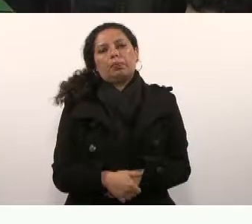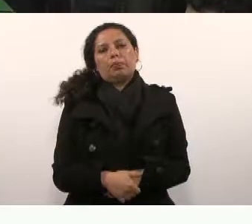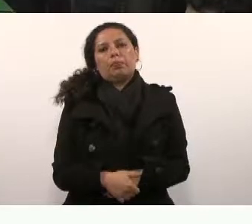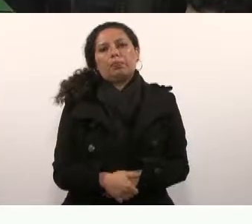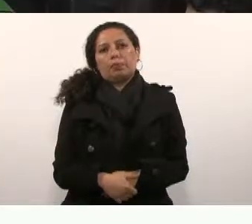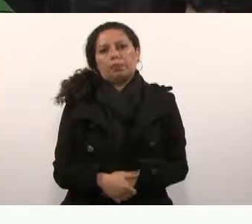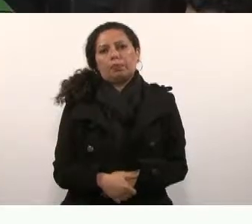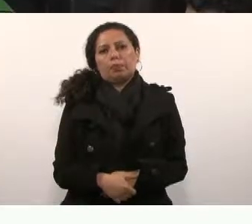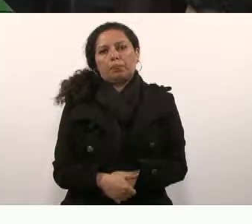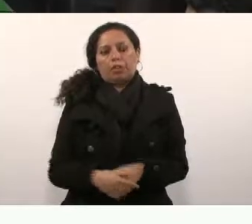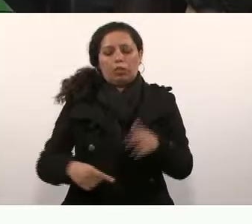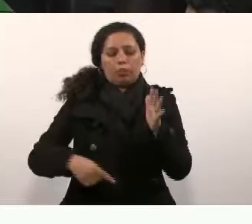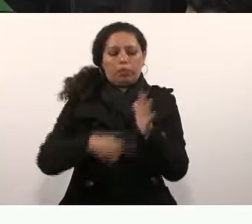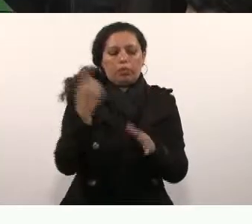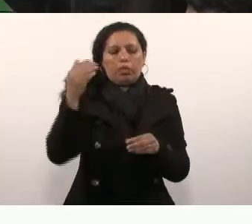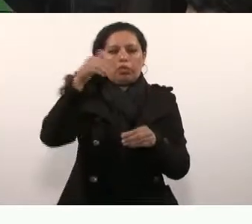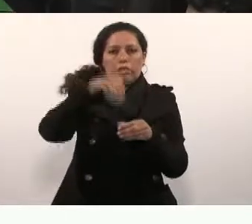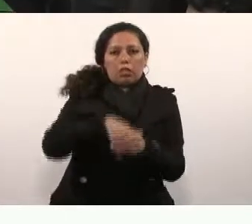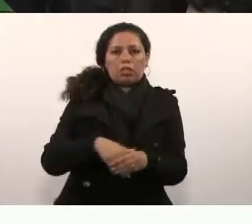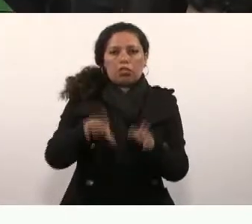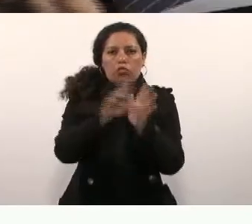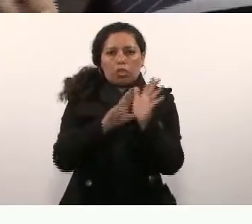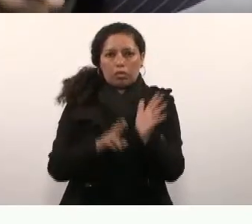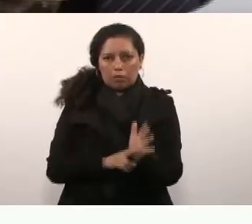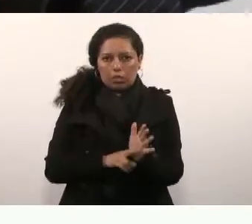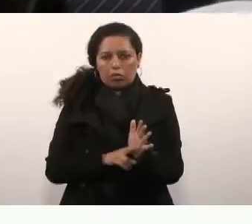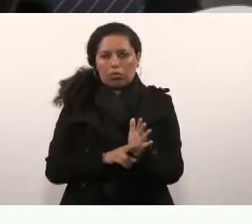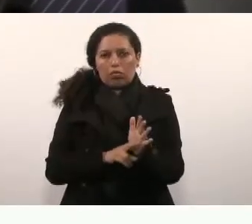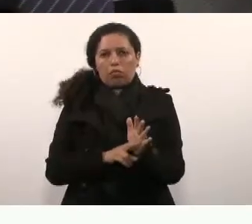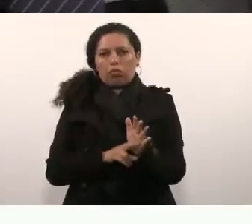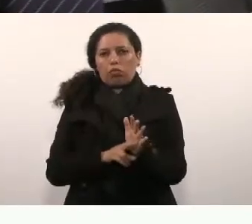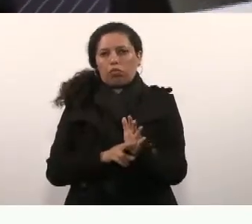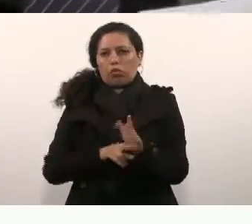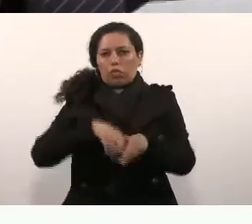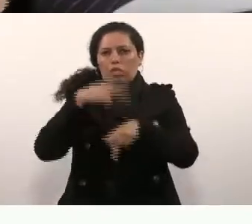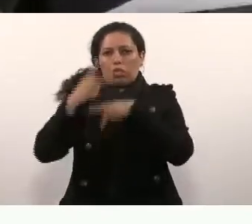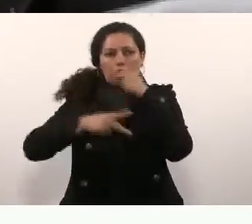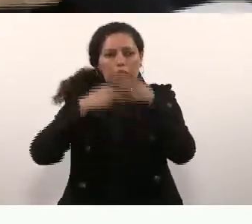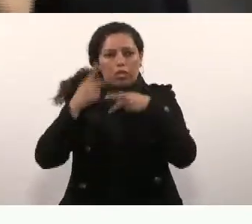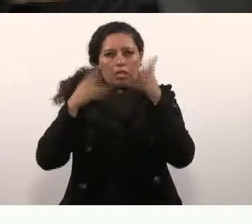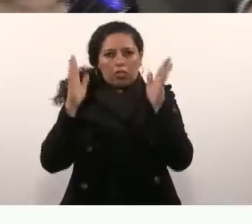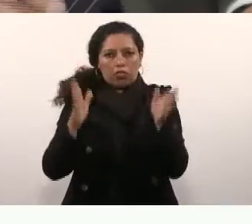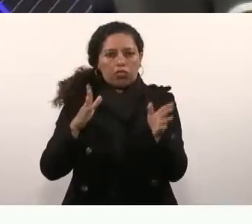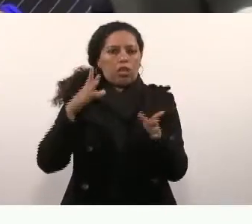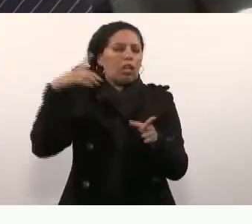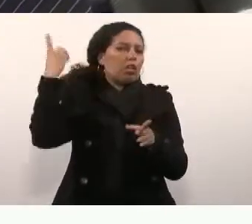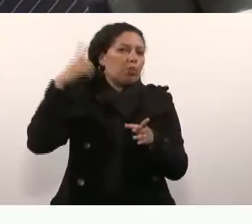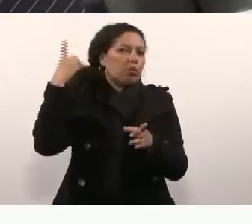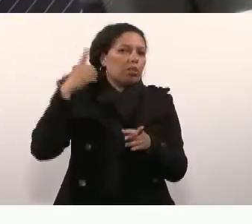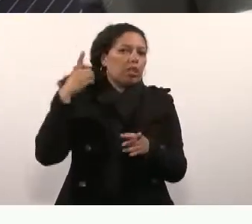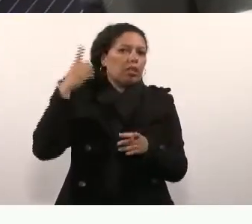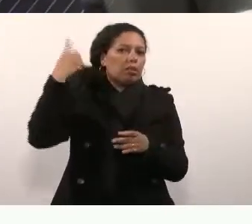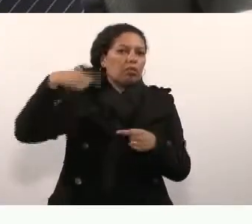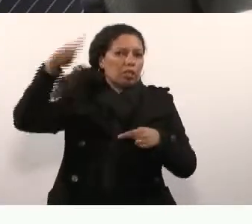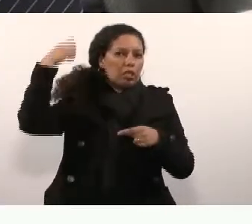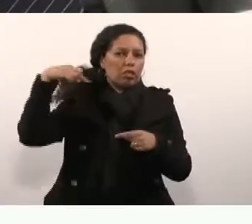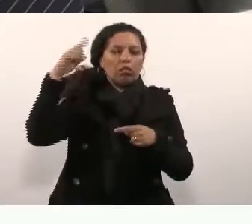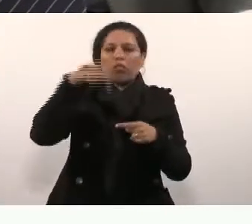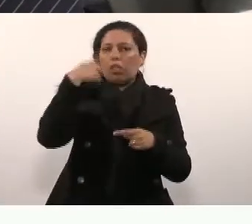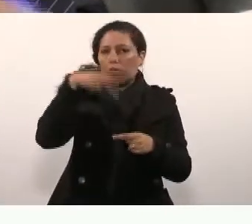Então vamos colocar então primeiro em votação os requerimentos que foram sugeridos pelo deputado Valdec Carneiro, que